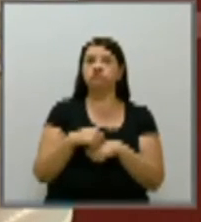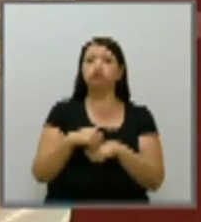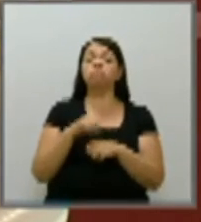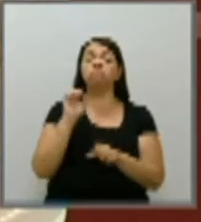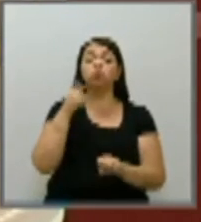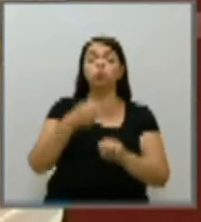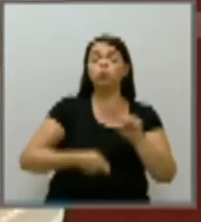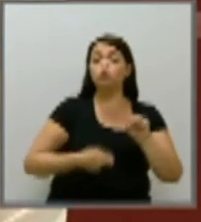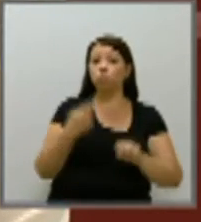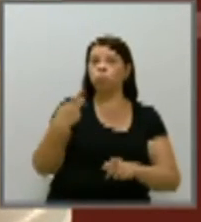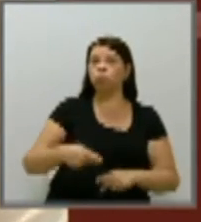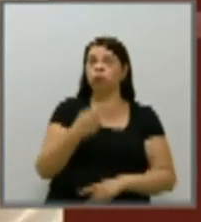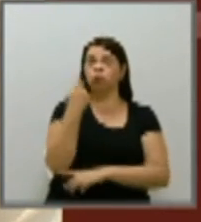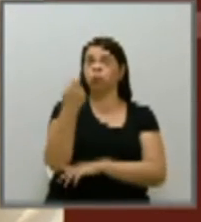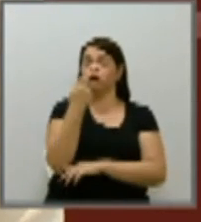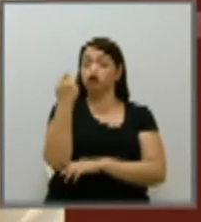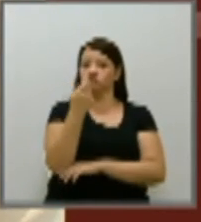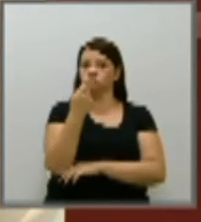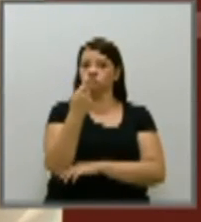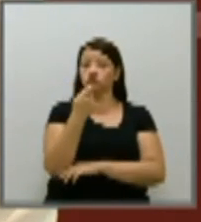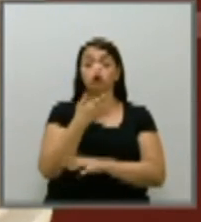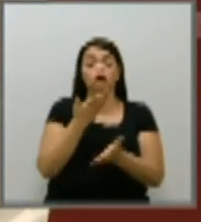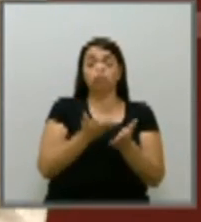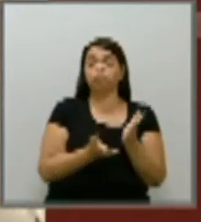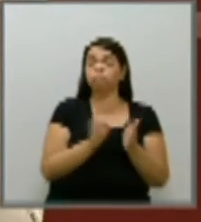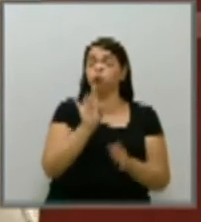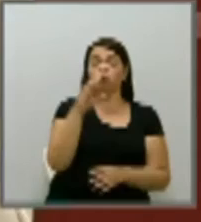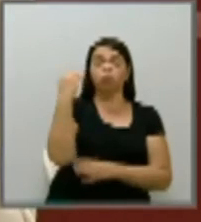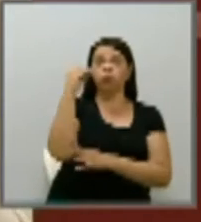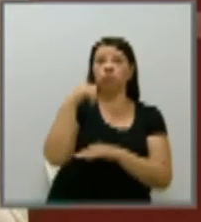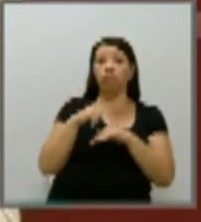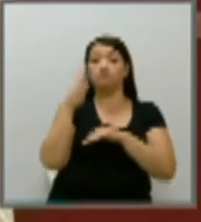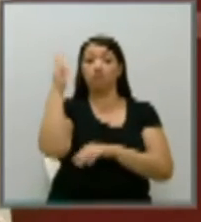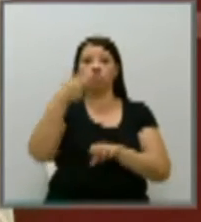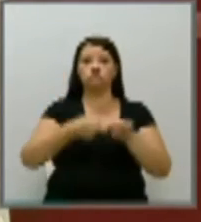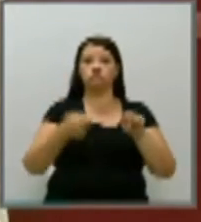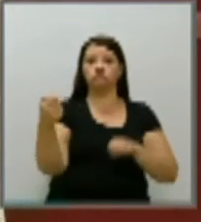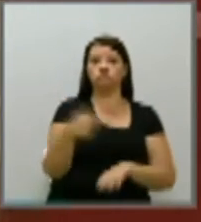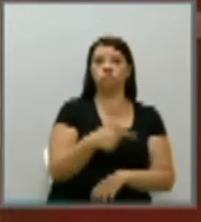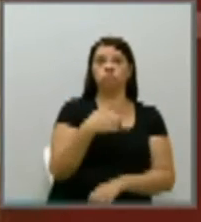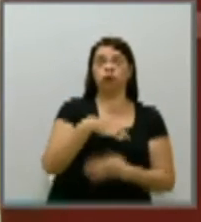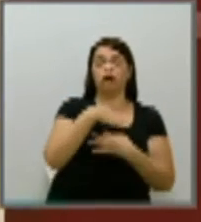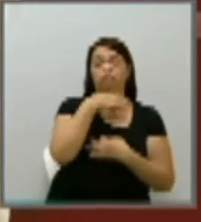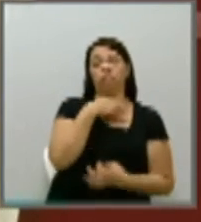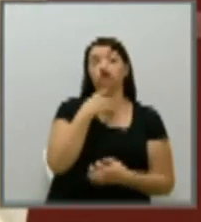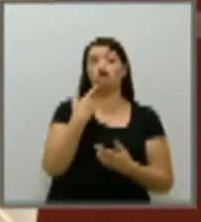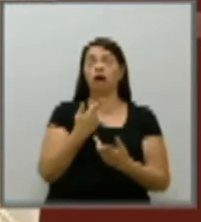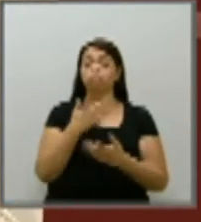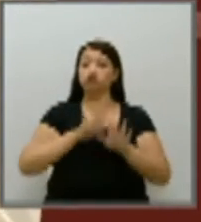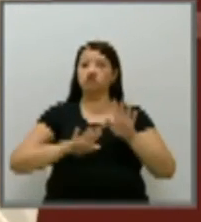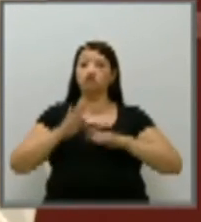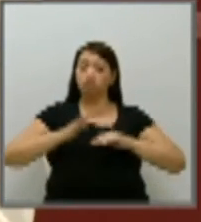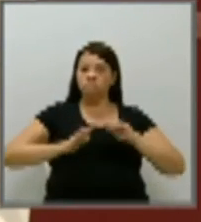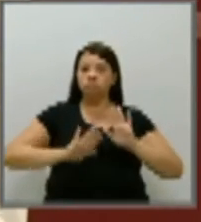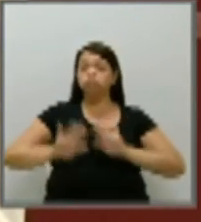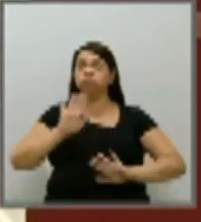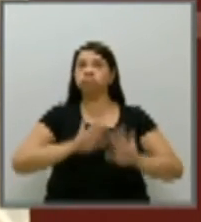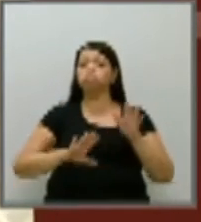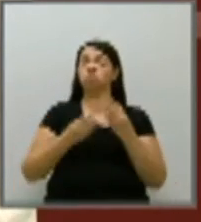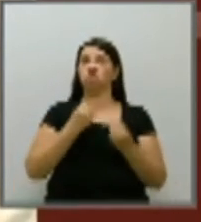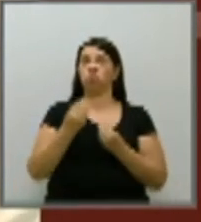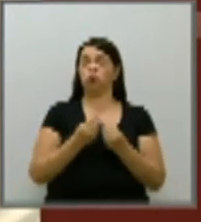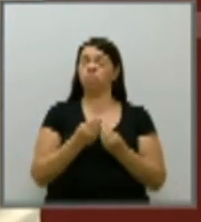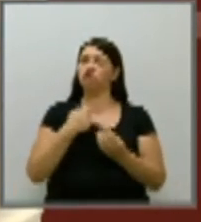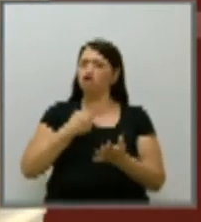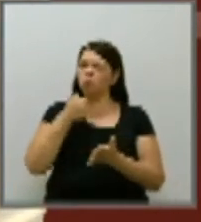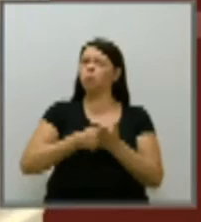no Rio Grande do Sul. Só perdemos para Porto Alegre. Precisamos, portanto, de ações preventivas. E eu fui uma